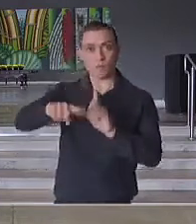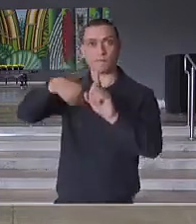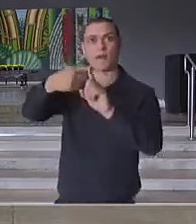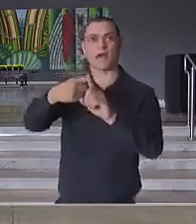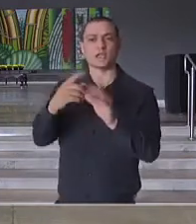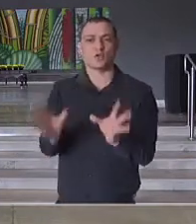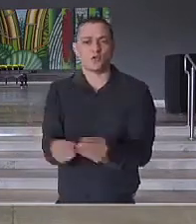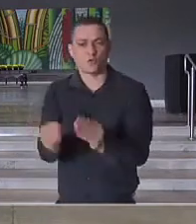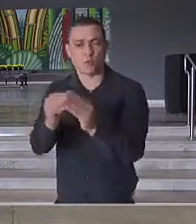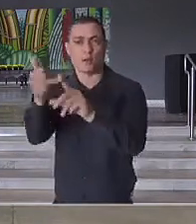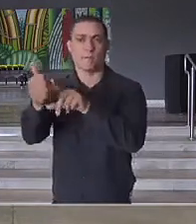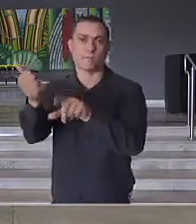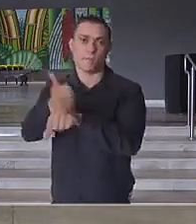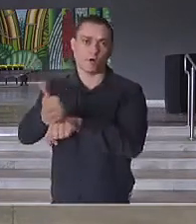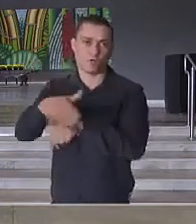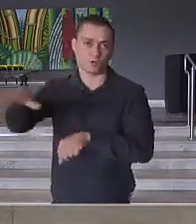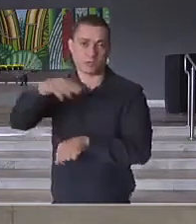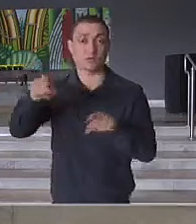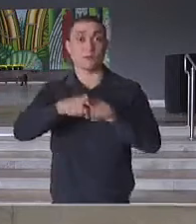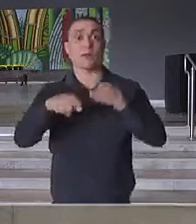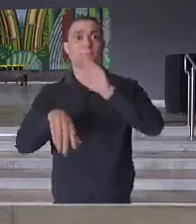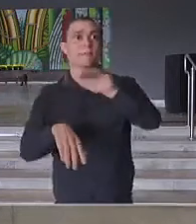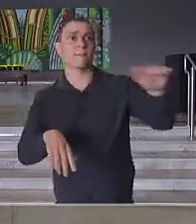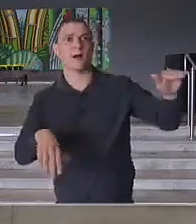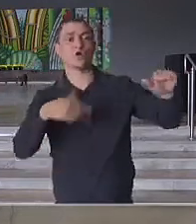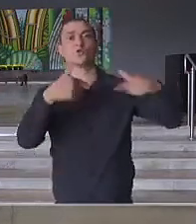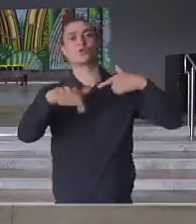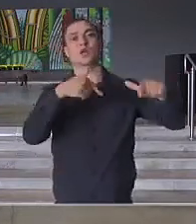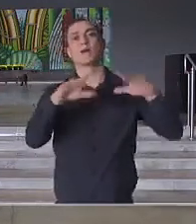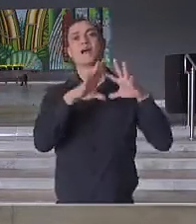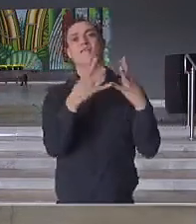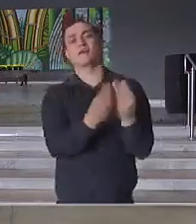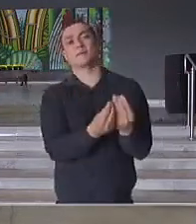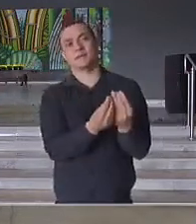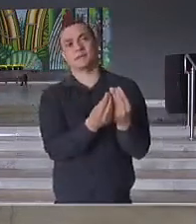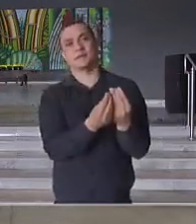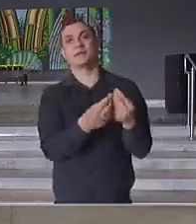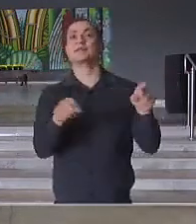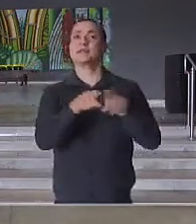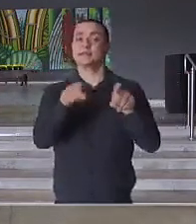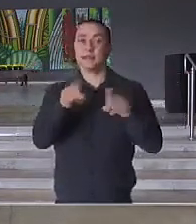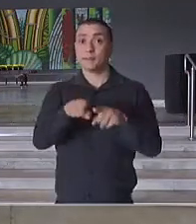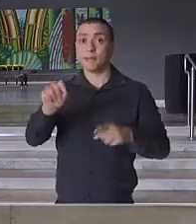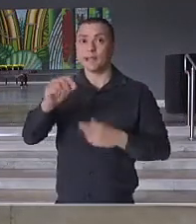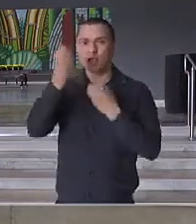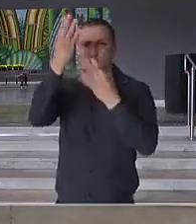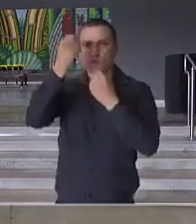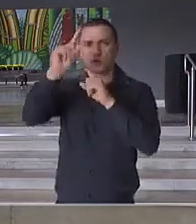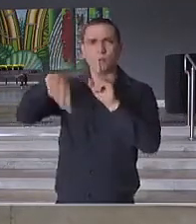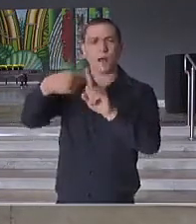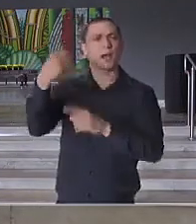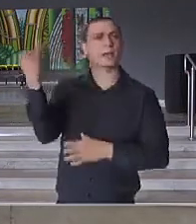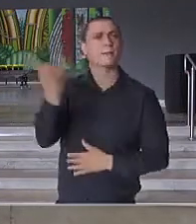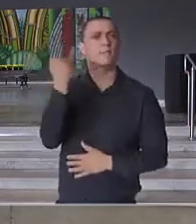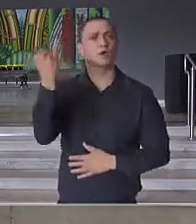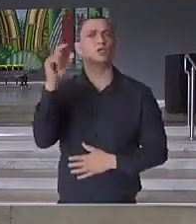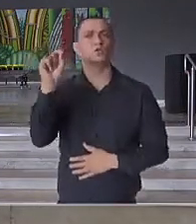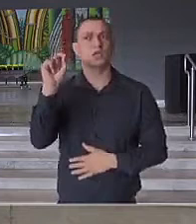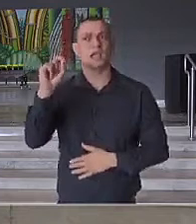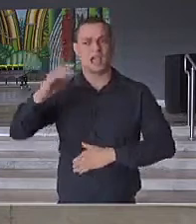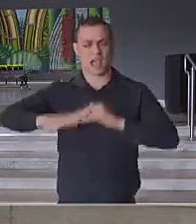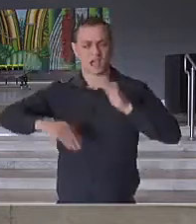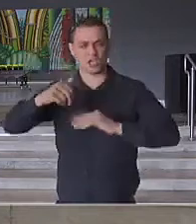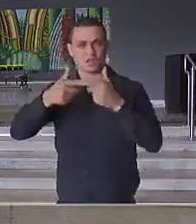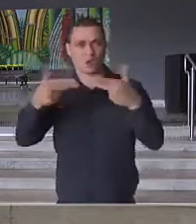nossos profissionais, uma mobilização de trabalho com as famílias, inclusive de informação e da importância de termos as